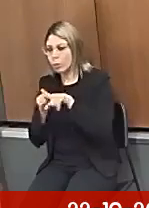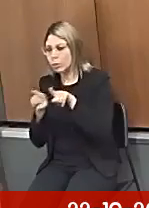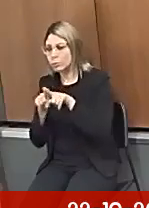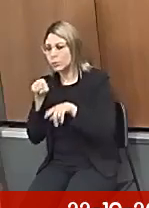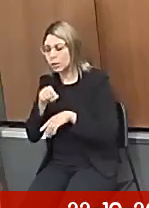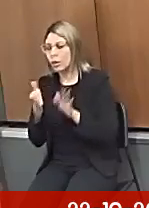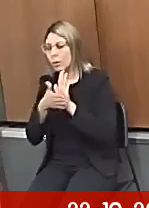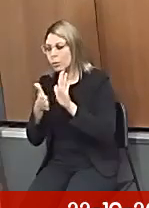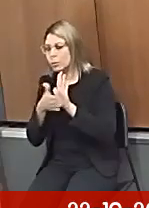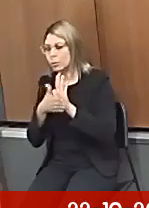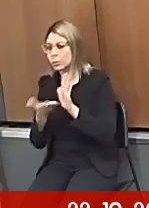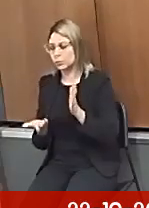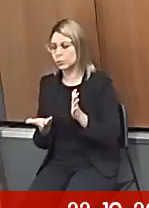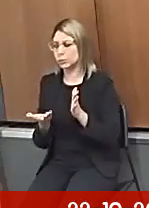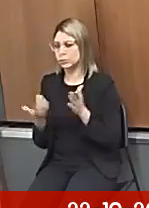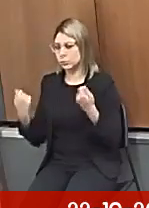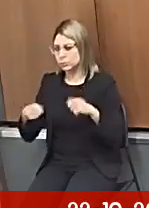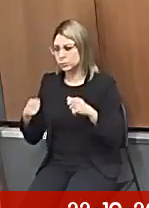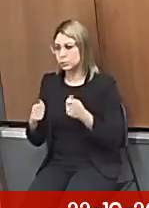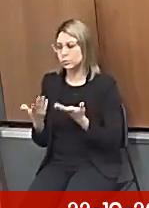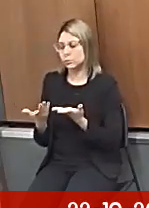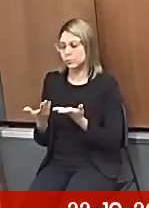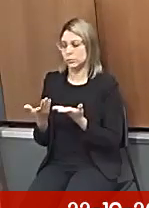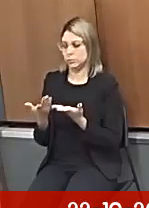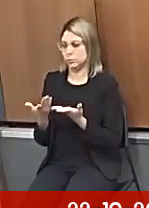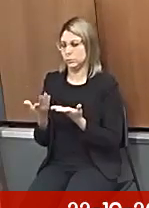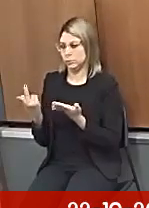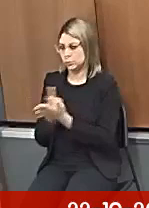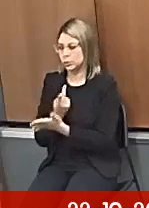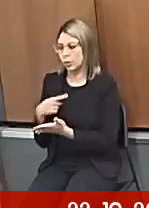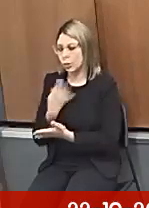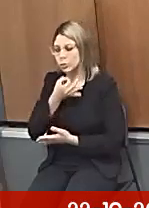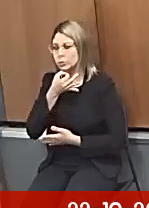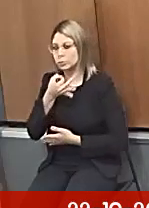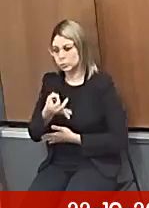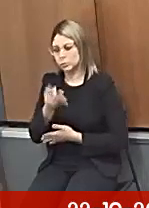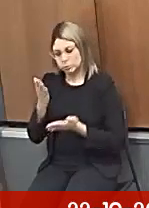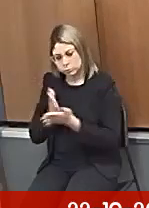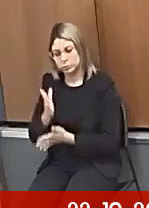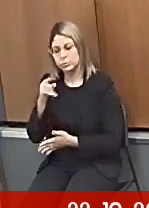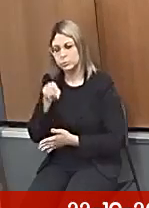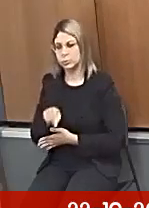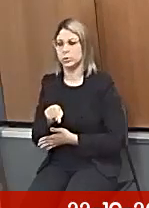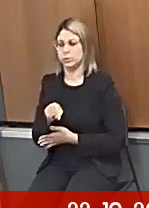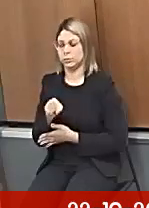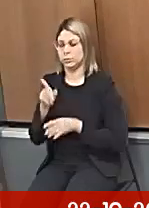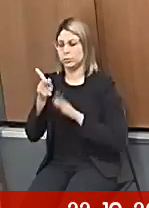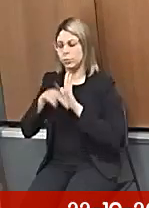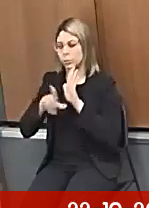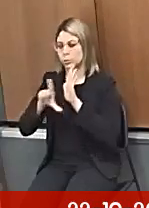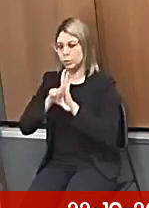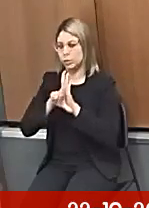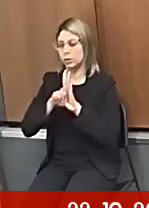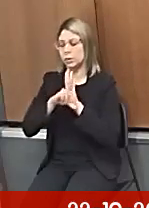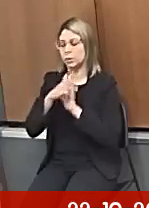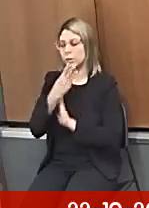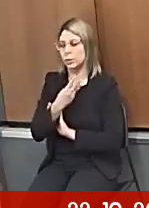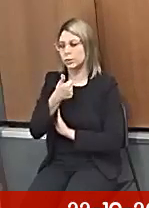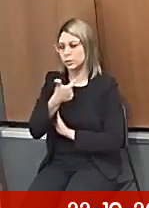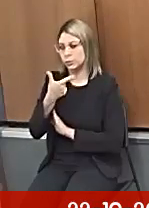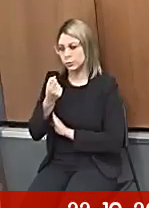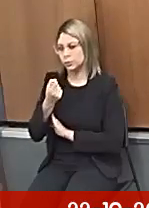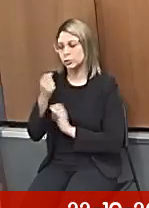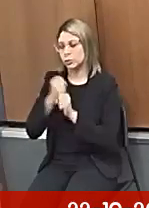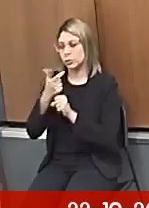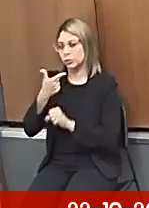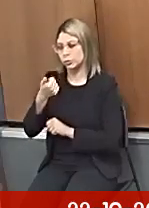é meritória. Em face do exposto, opinamos pela aprovação no primeiro turno do projeto de lei número